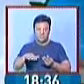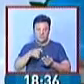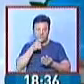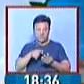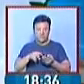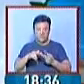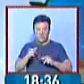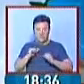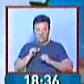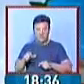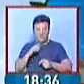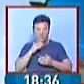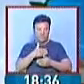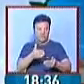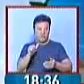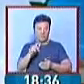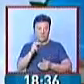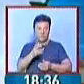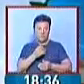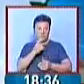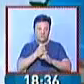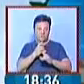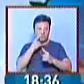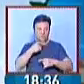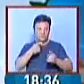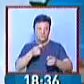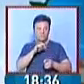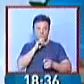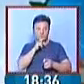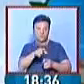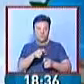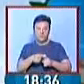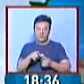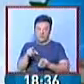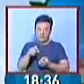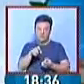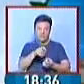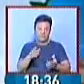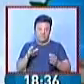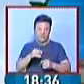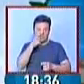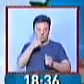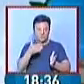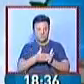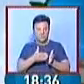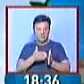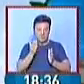autarquia, trata-se de dar qualidade aos transportes públicos para poderem cativar cada vez mais